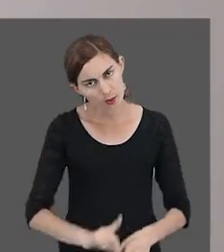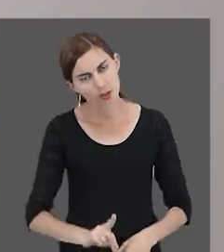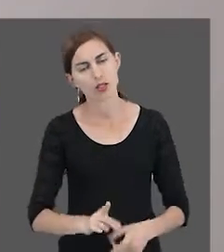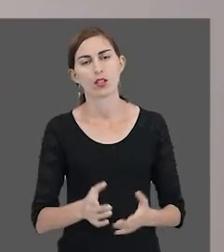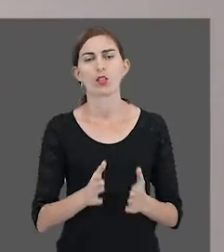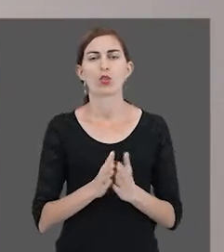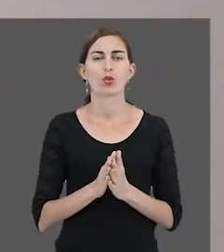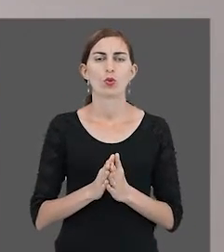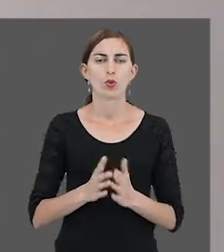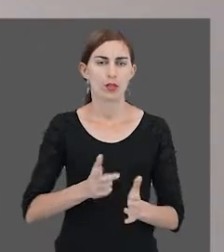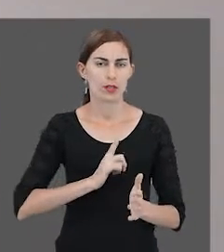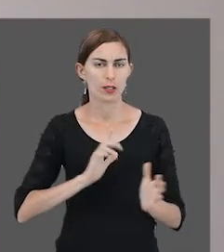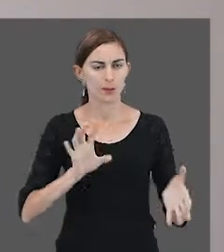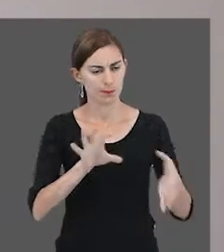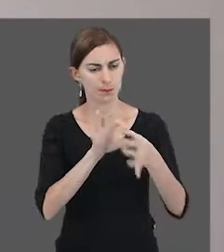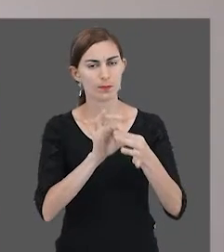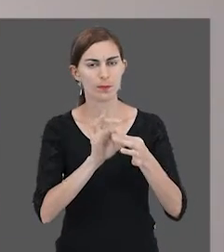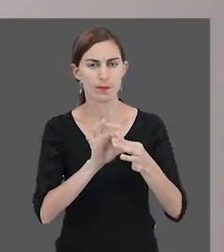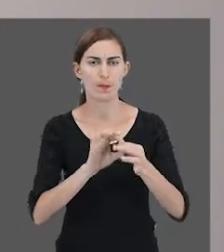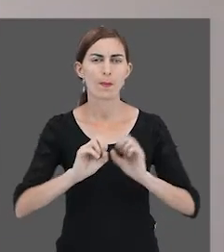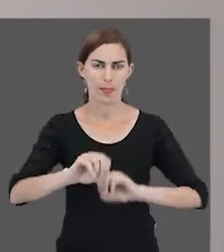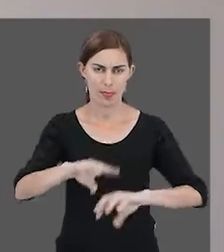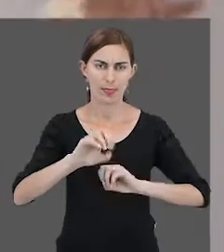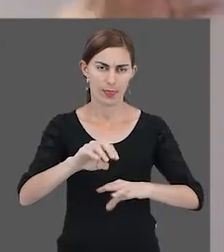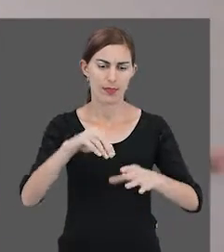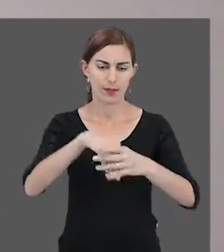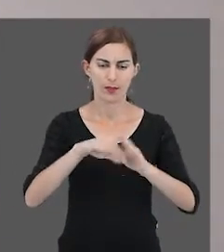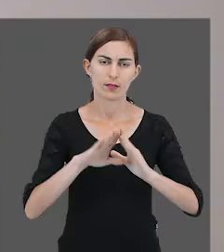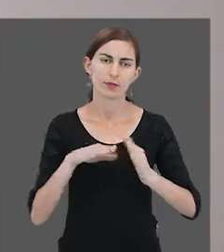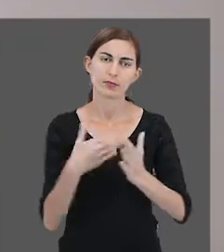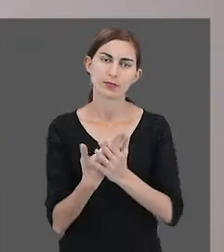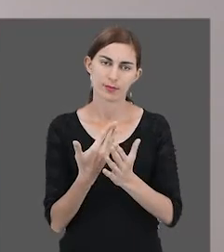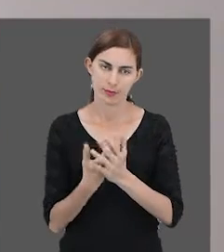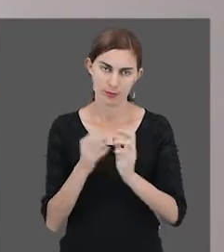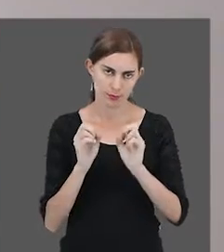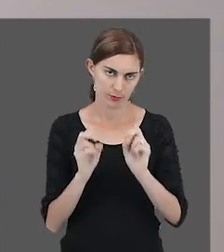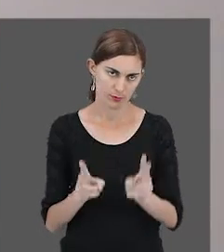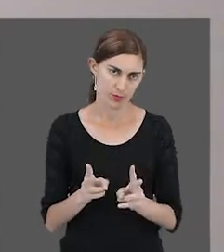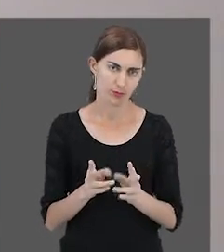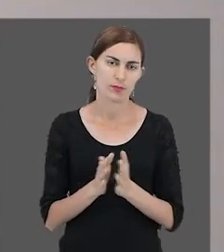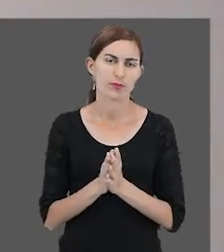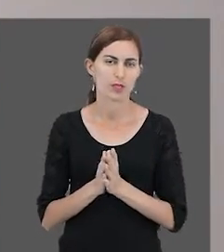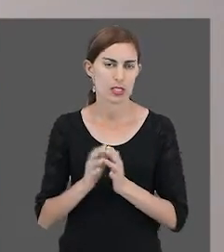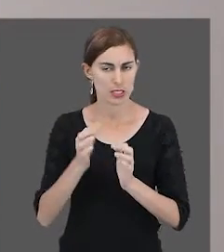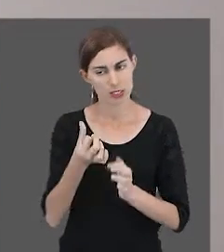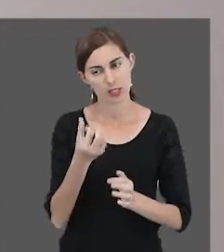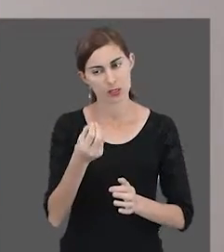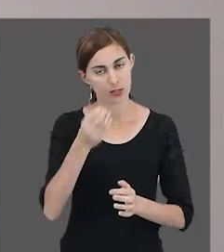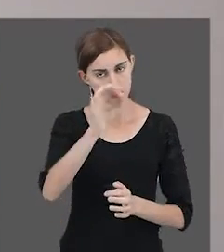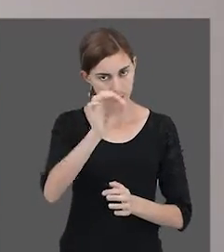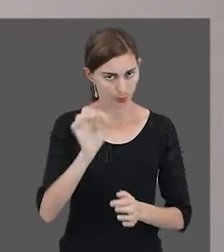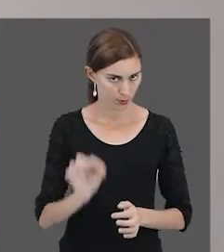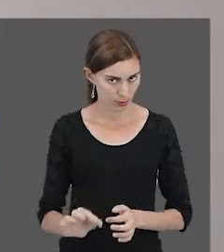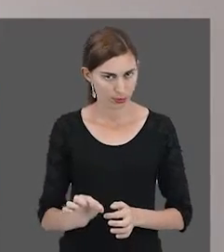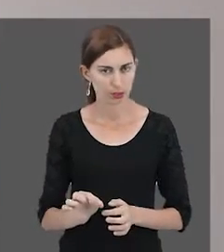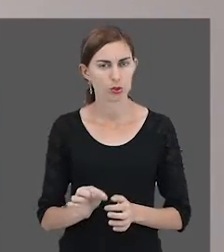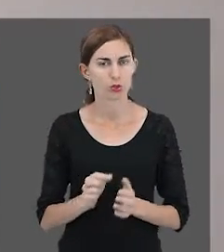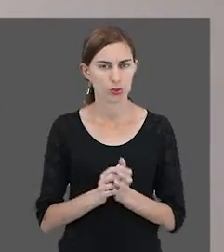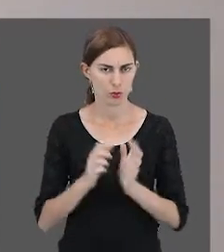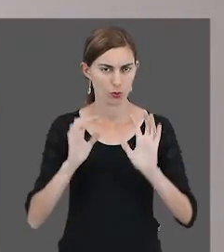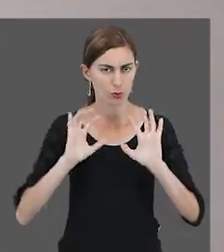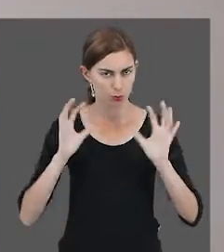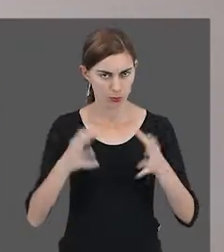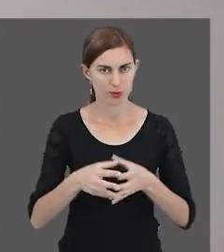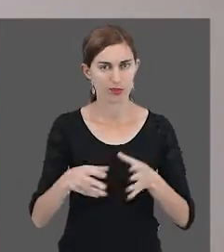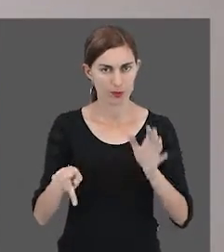diretor, que tenha vinculação na atividade de ensino na escola, ok? Então, 60%. Eu